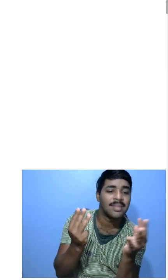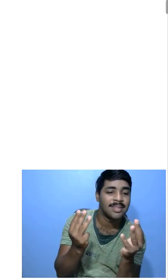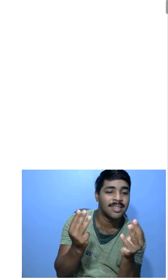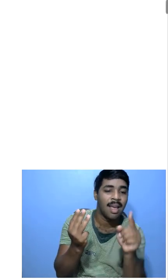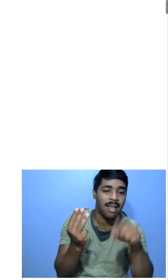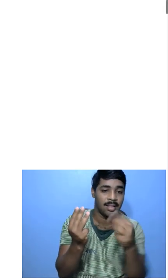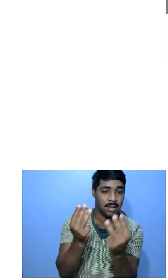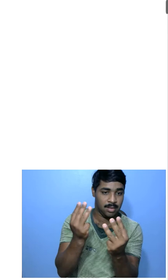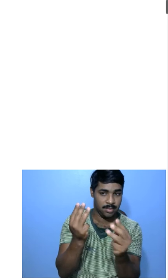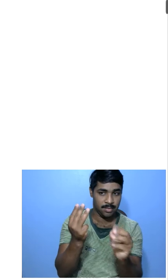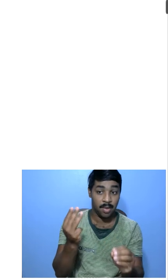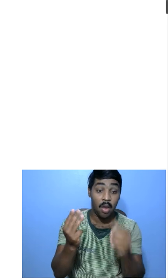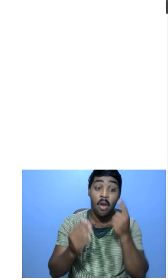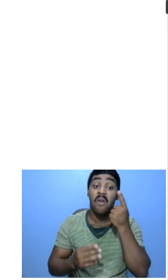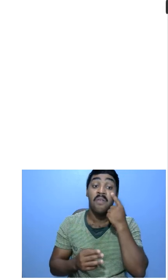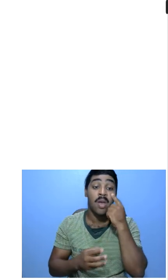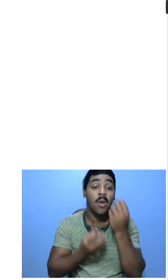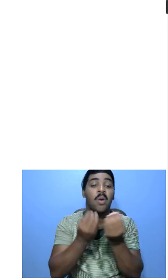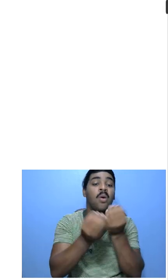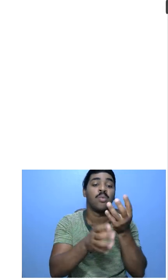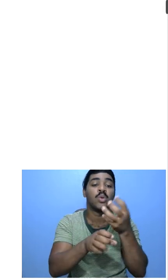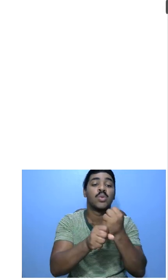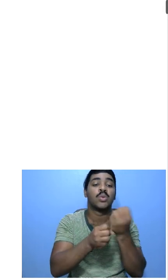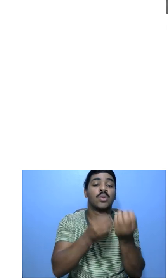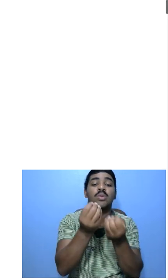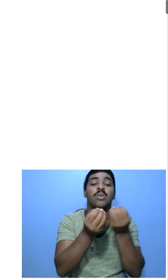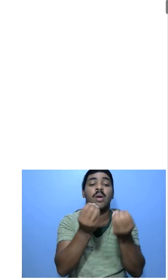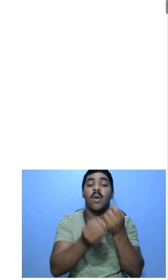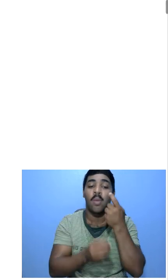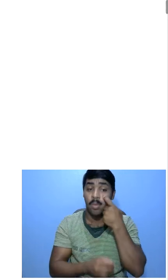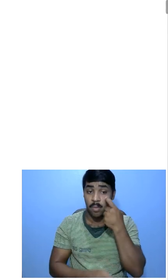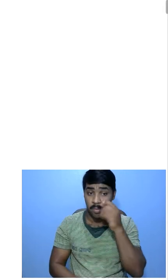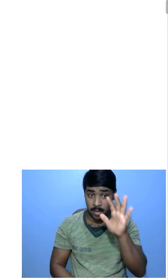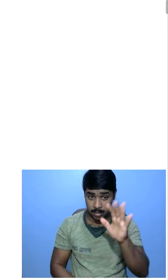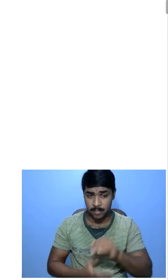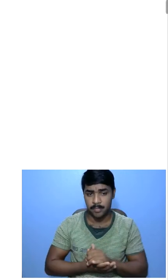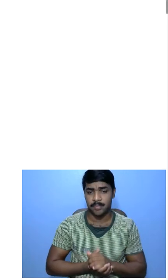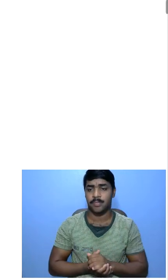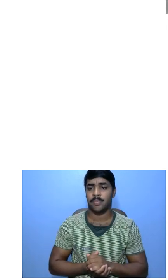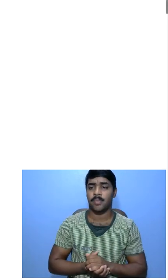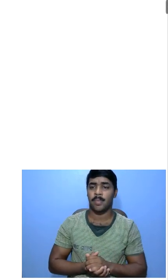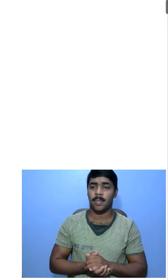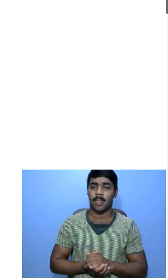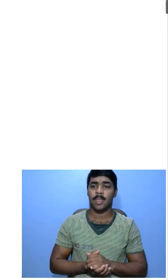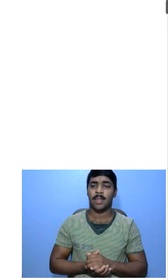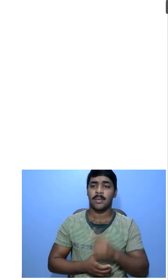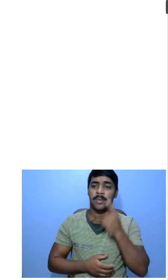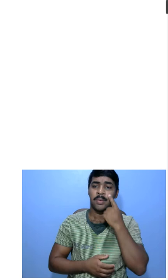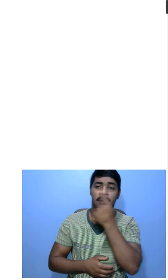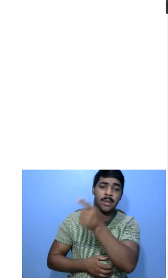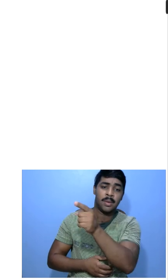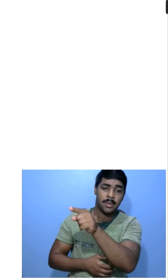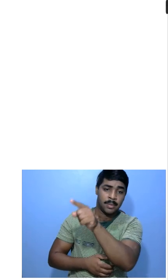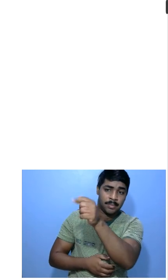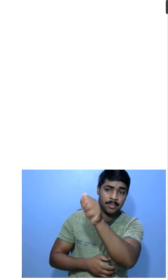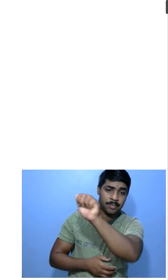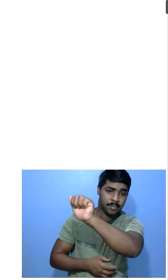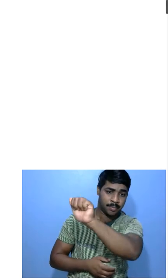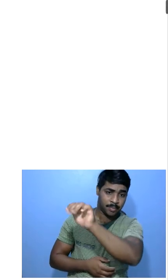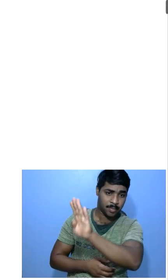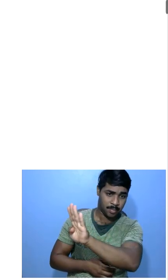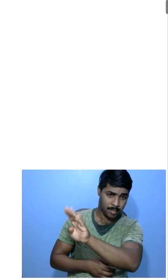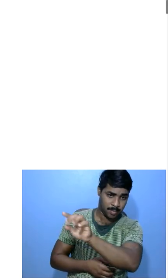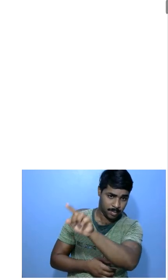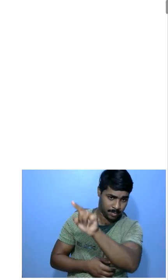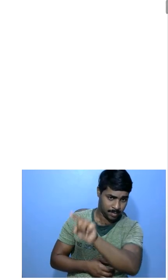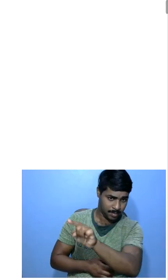Bom, vamos fazer juntos agora aqui algumas contas. Calcular o valor do módulo de 2 menos 3 vezes